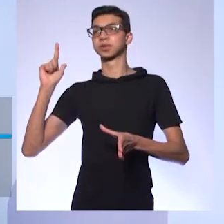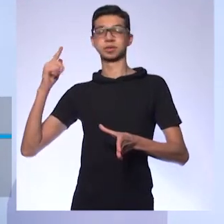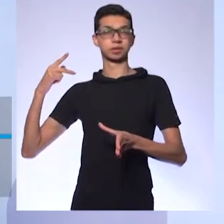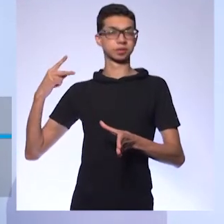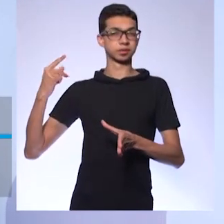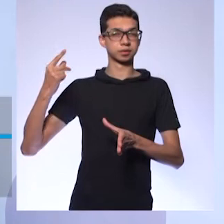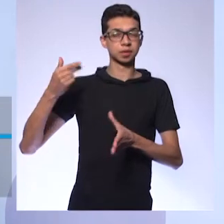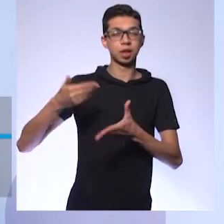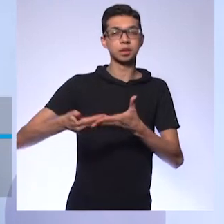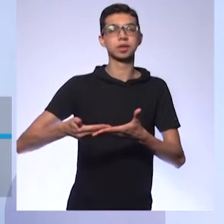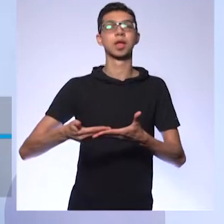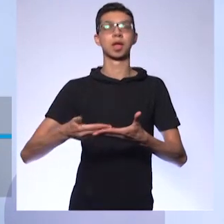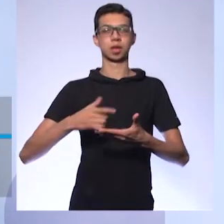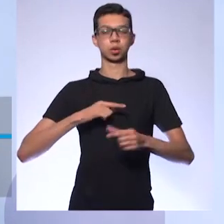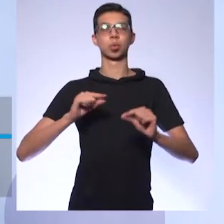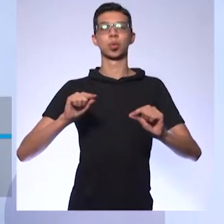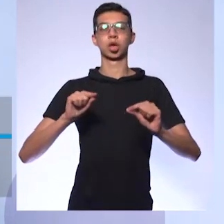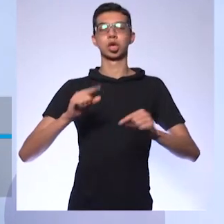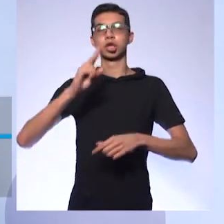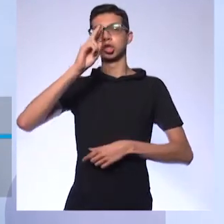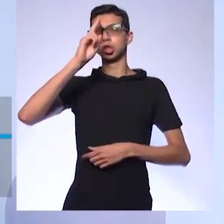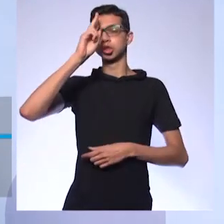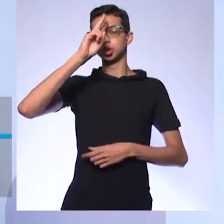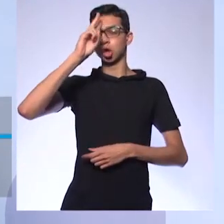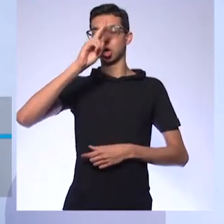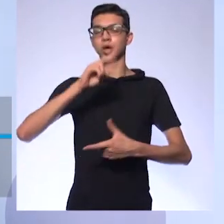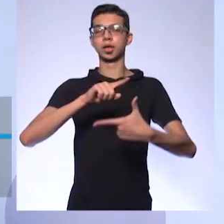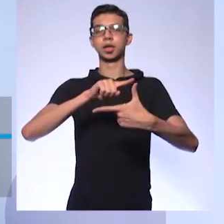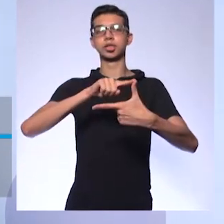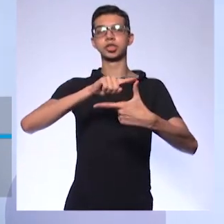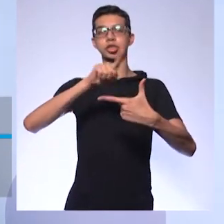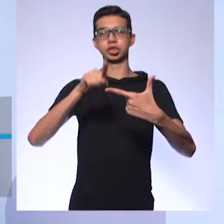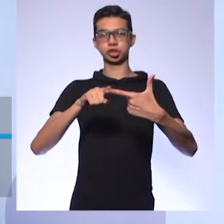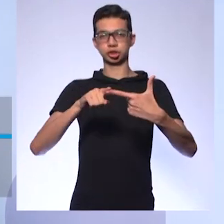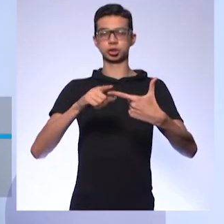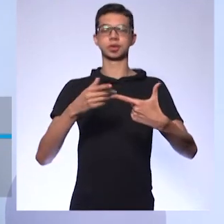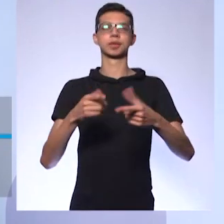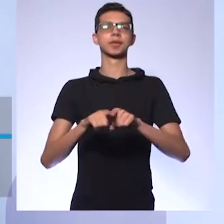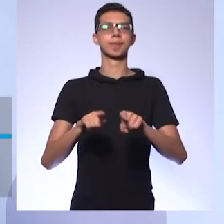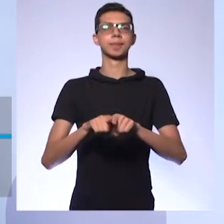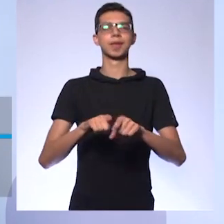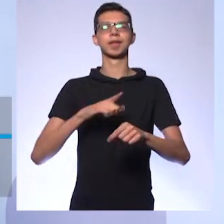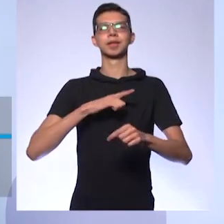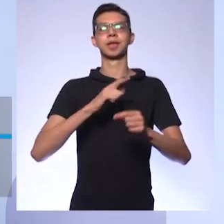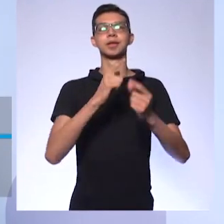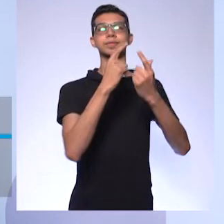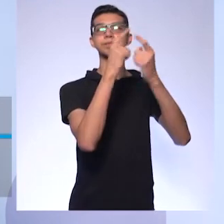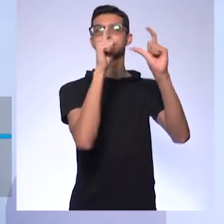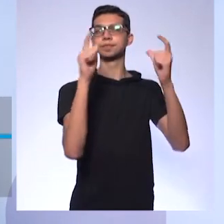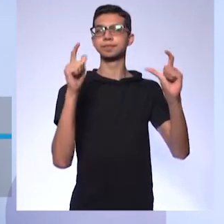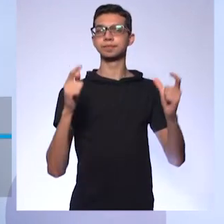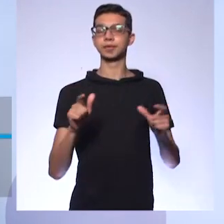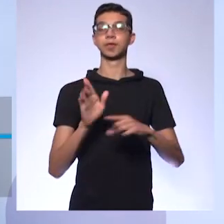nas histórias da Disney, nas histórias dos quadrinhos, nesses filmes de herói, HQs,